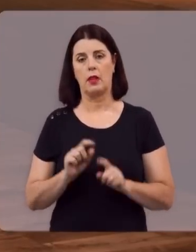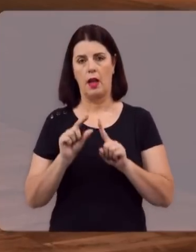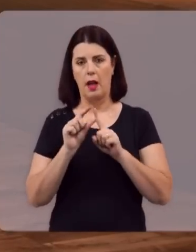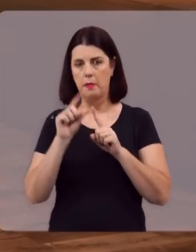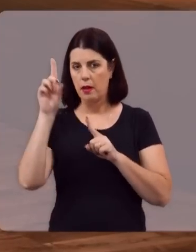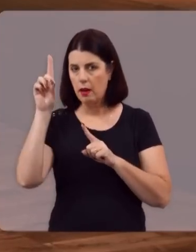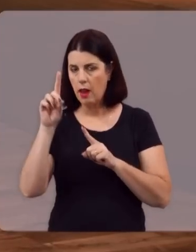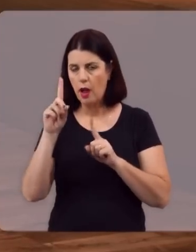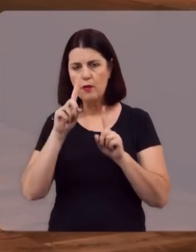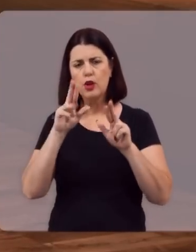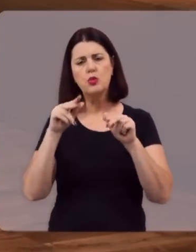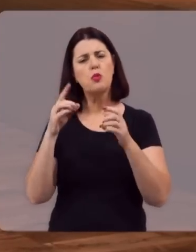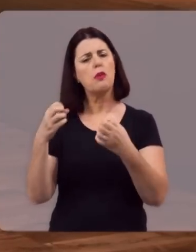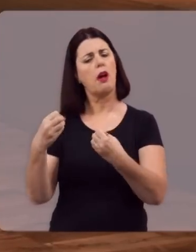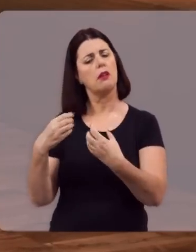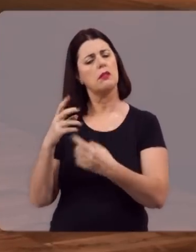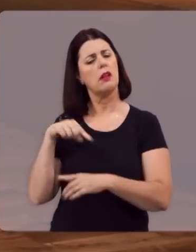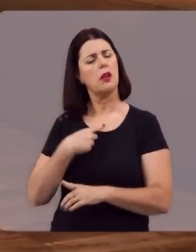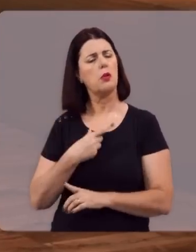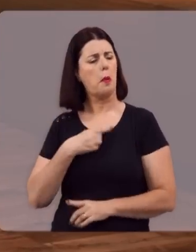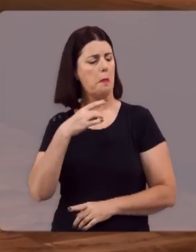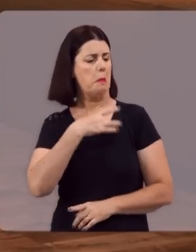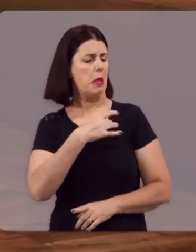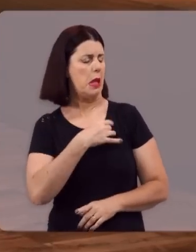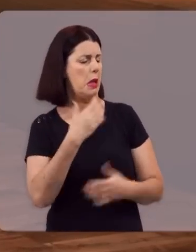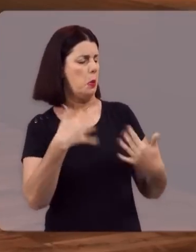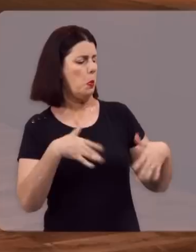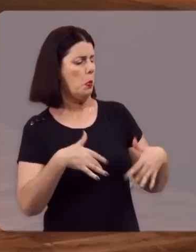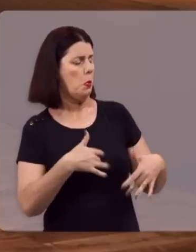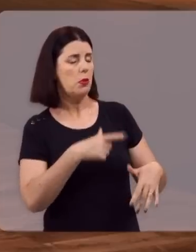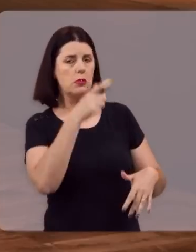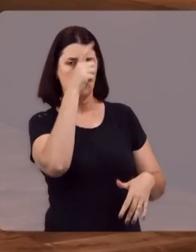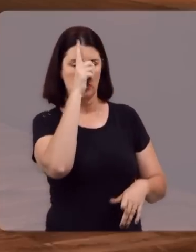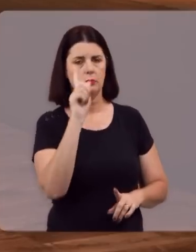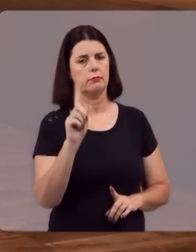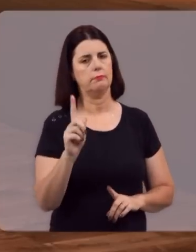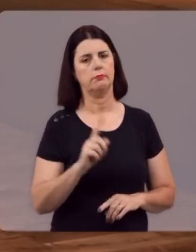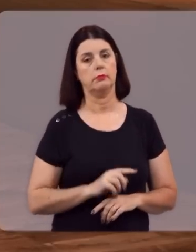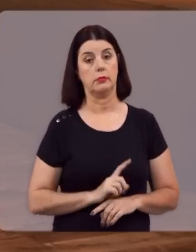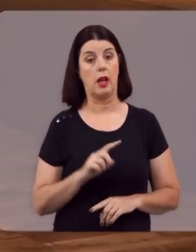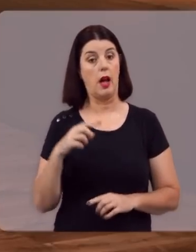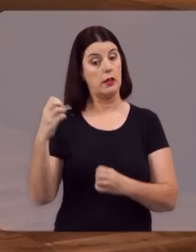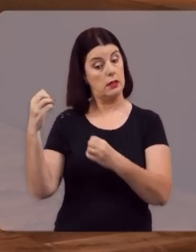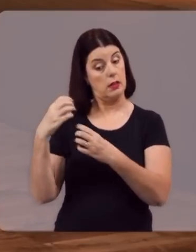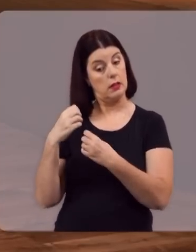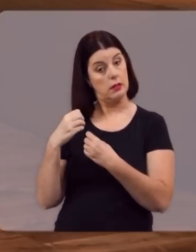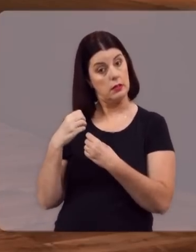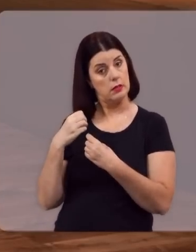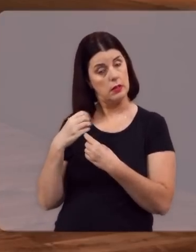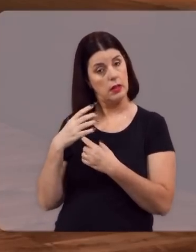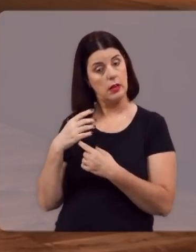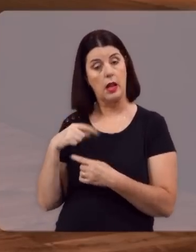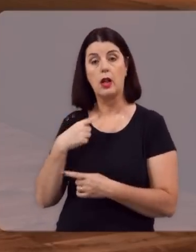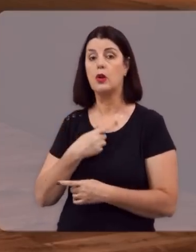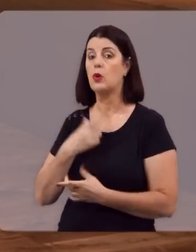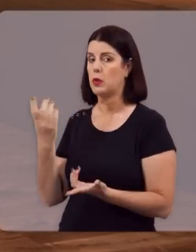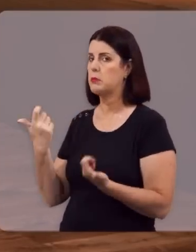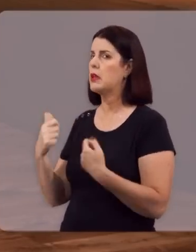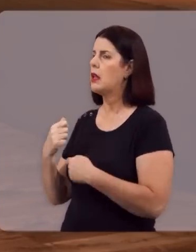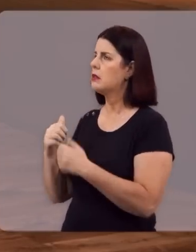A Bíblia nunca nos ensina a ter medo do diabo. A Bíblia nos ensina a temermos a